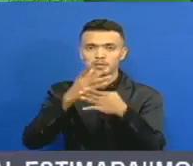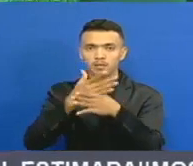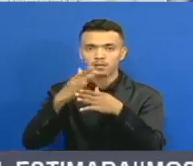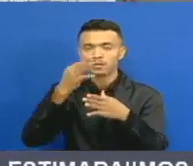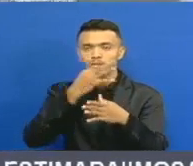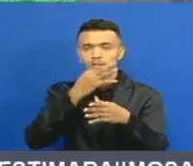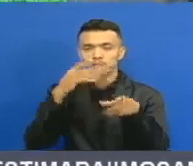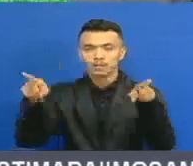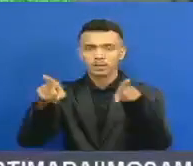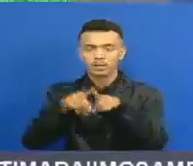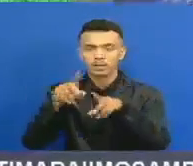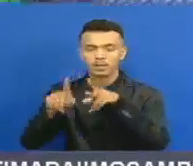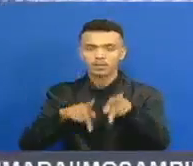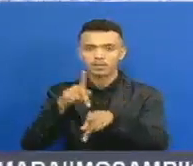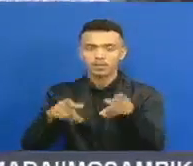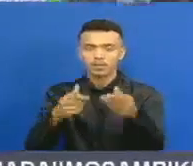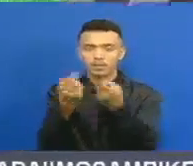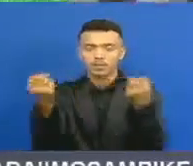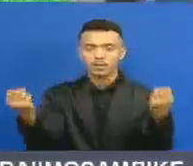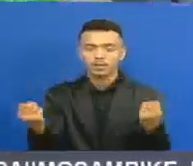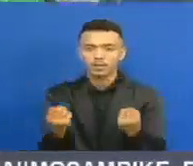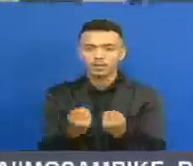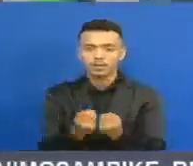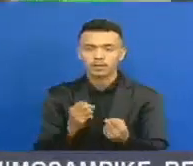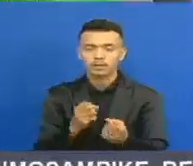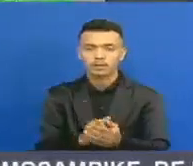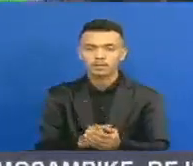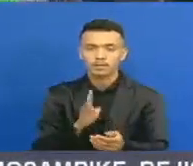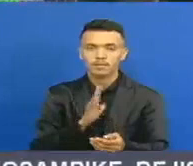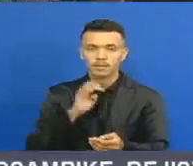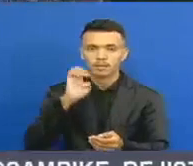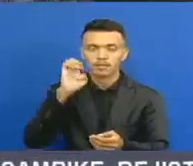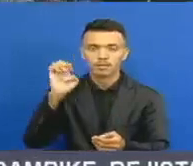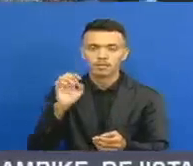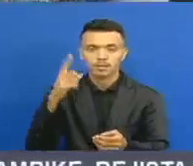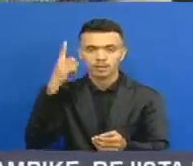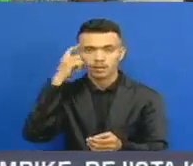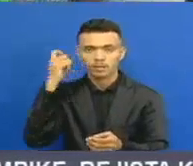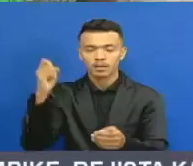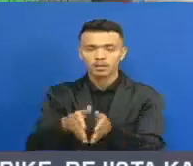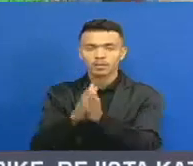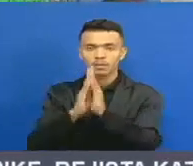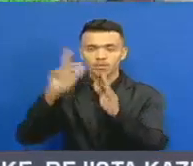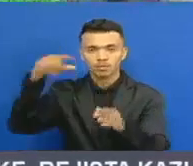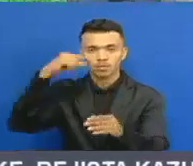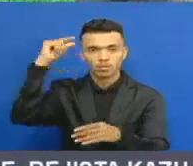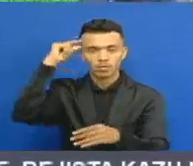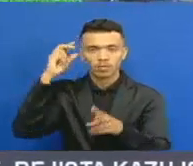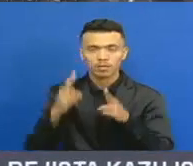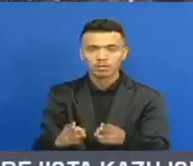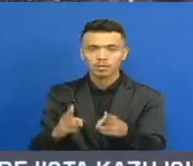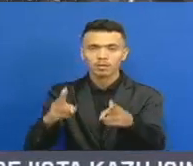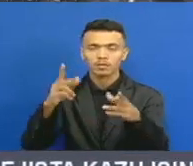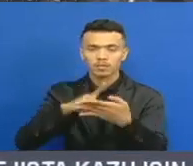básica Macarnesan, comunidade Aldeia Caqueulan, Becusi Craic, no Berebido. Também de russo, o governo atua acelera lá